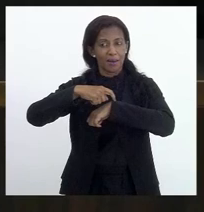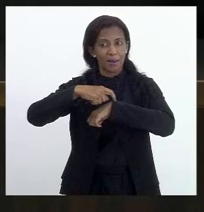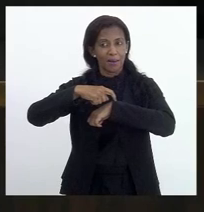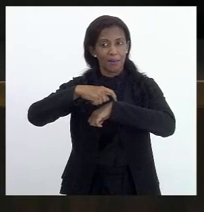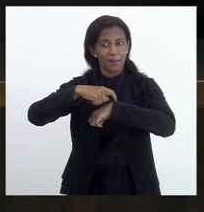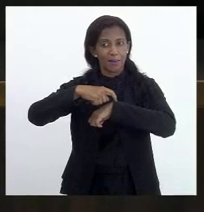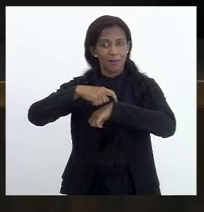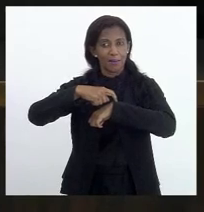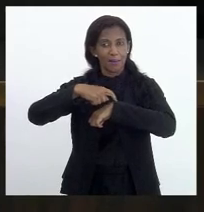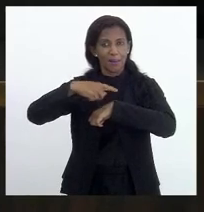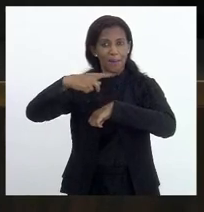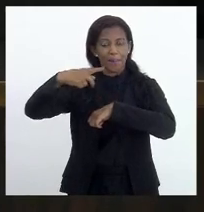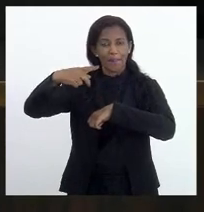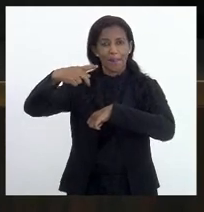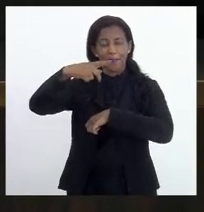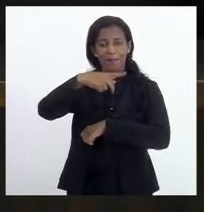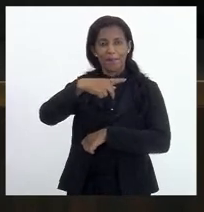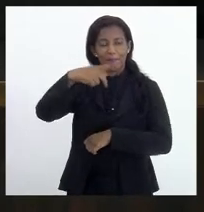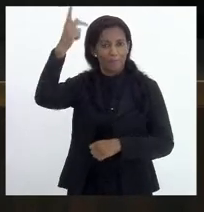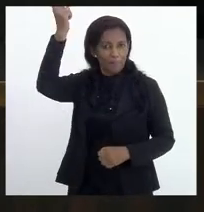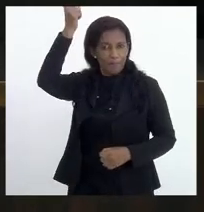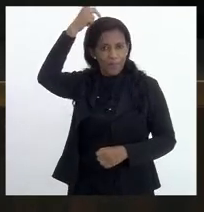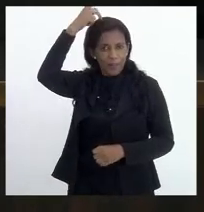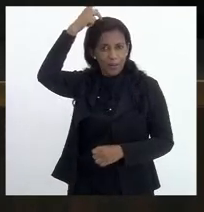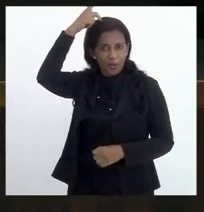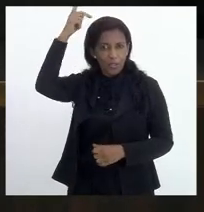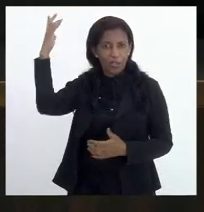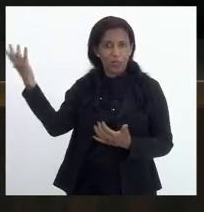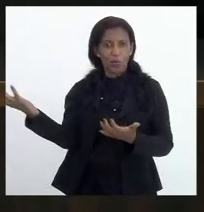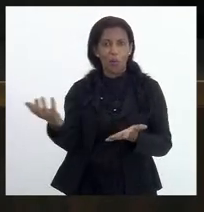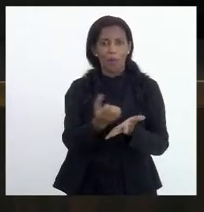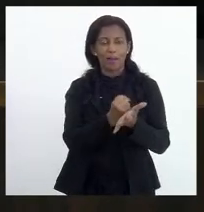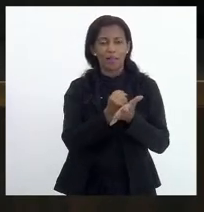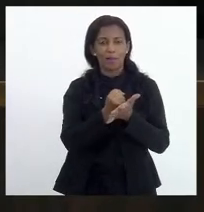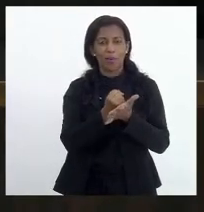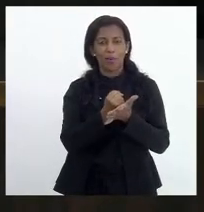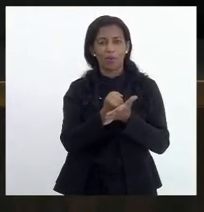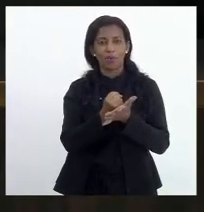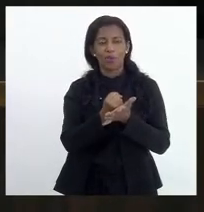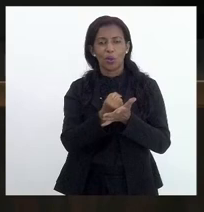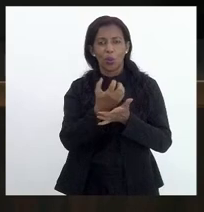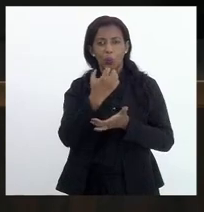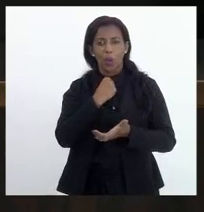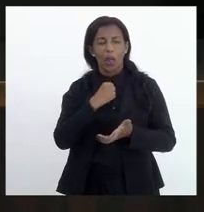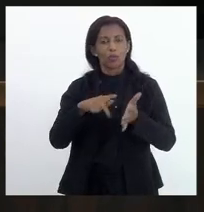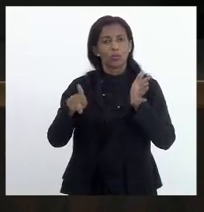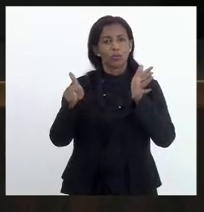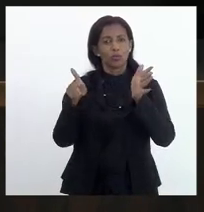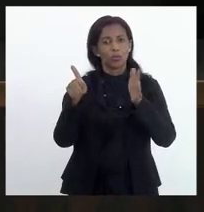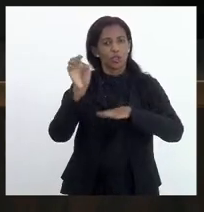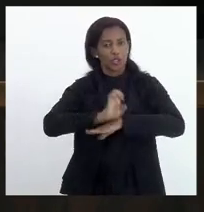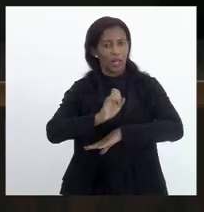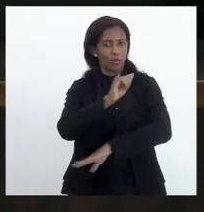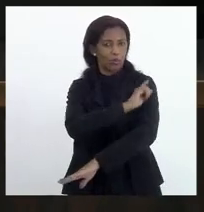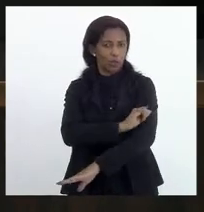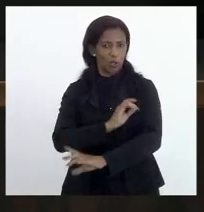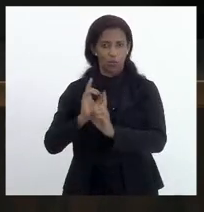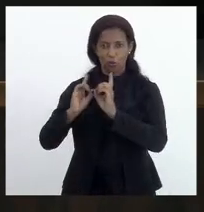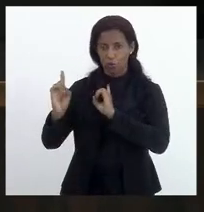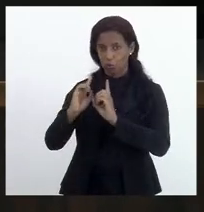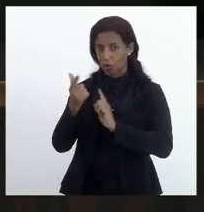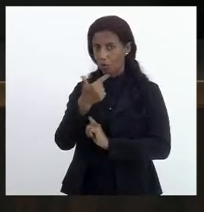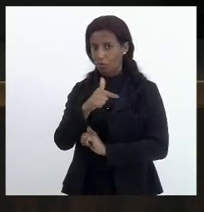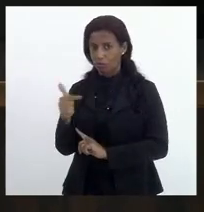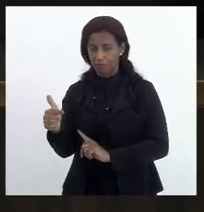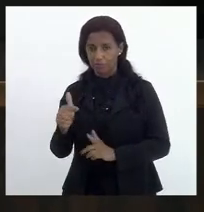pentecostalismo como patrimônio imaterial do Estado do Rio de Janeiro. Em discussão, não havendo que queira discutir, encerrada a